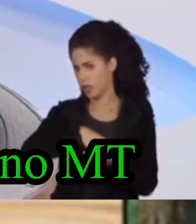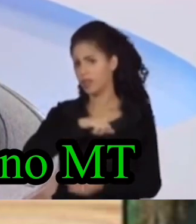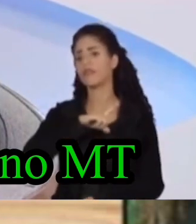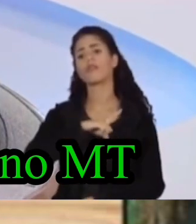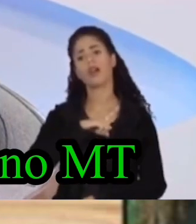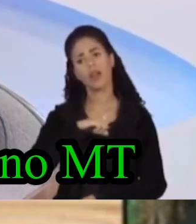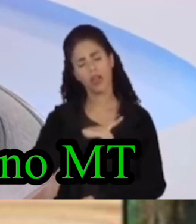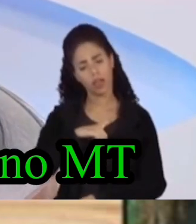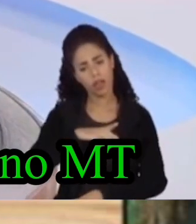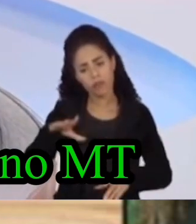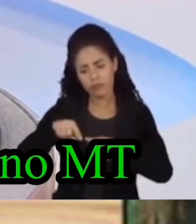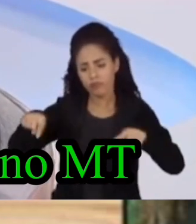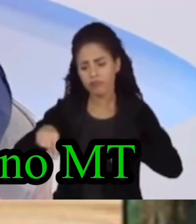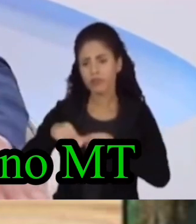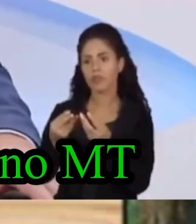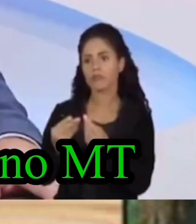quis perder a terra Então vai perder